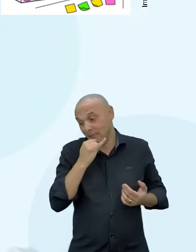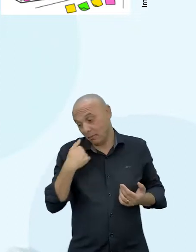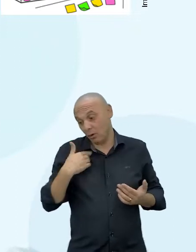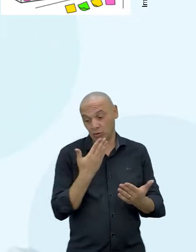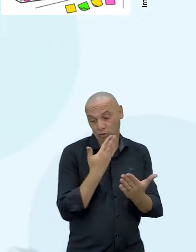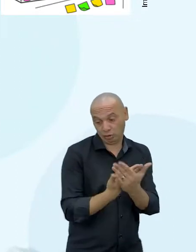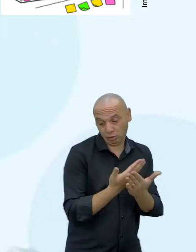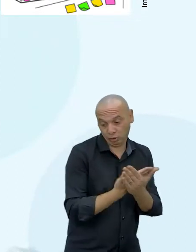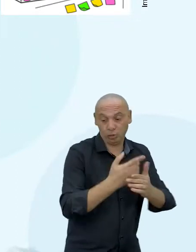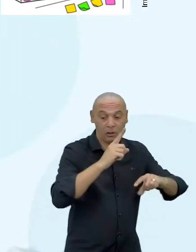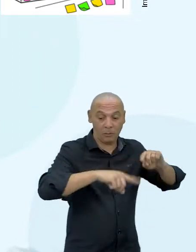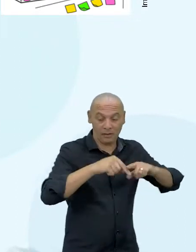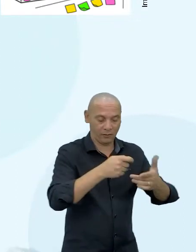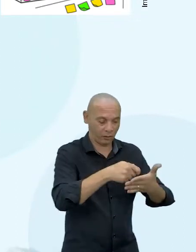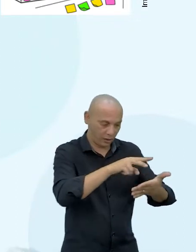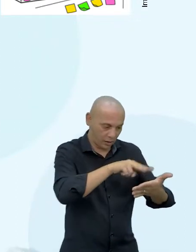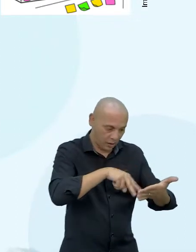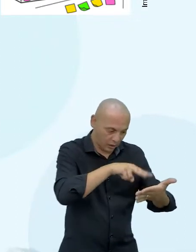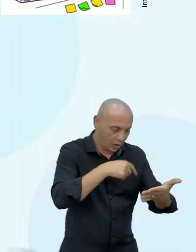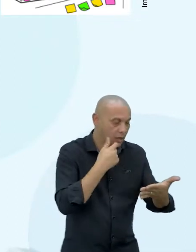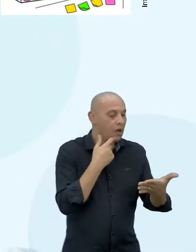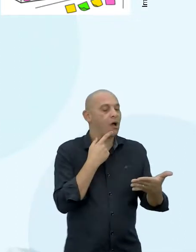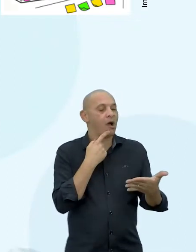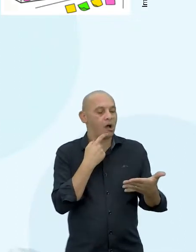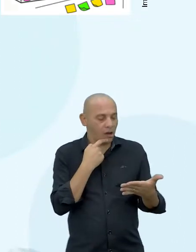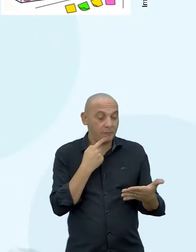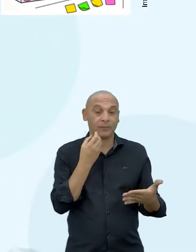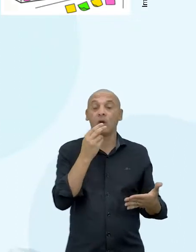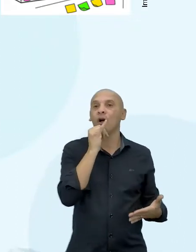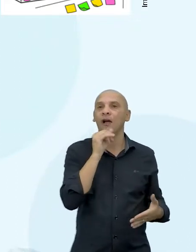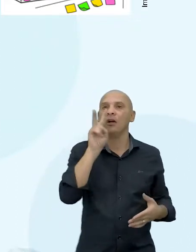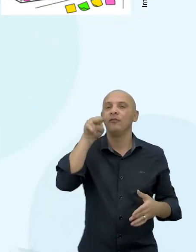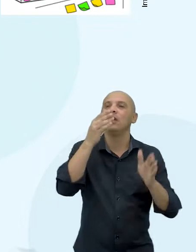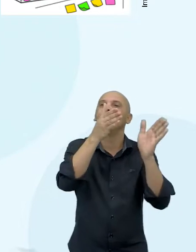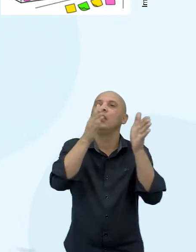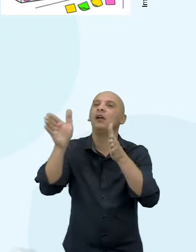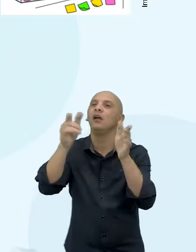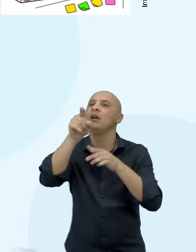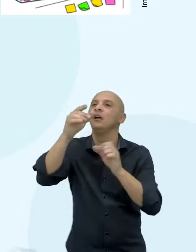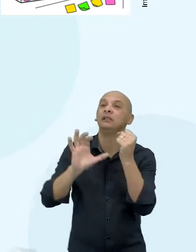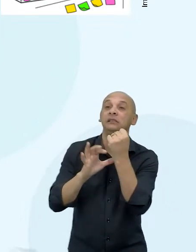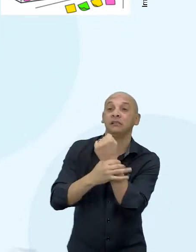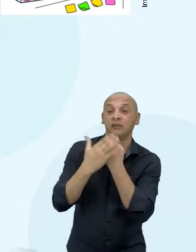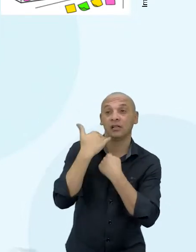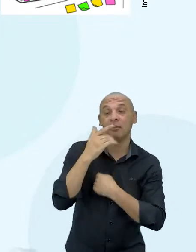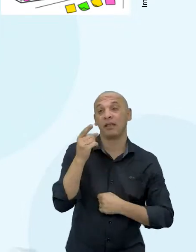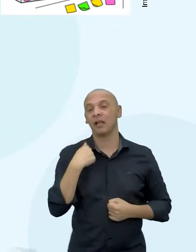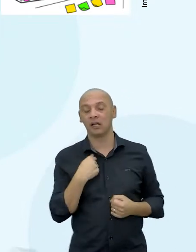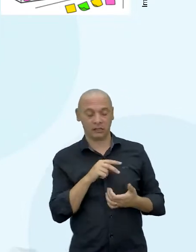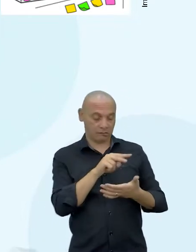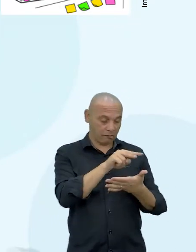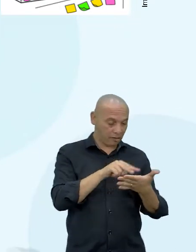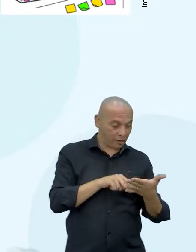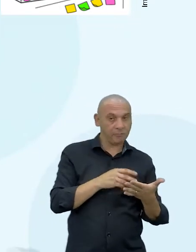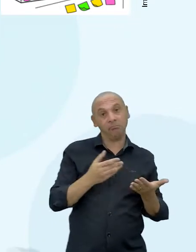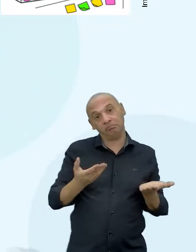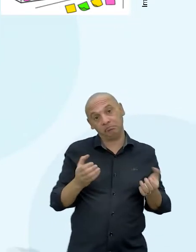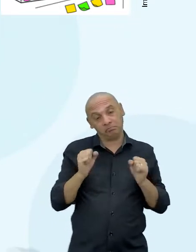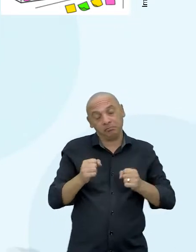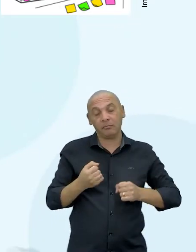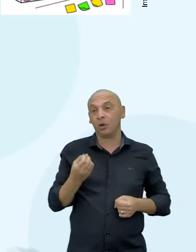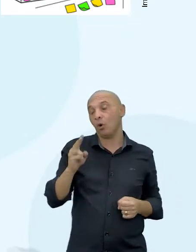que tem aí. Então, como você vai fazer? Eu vou estudar tal material escrito. Então, por